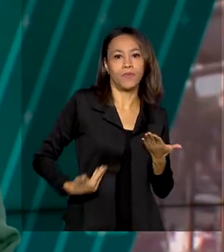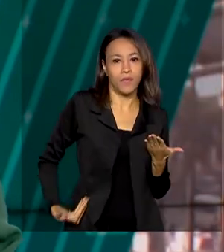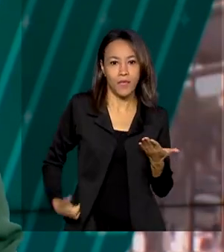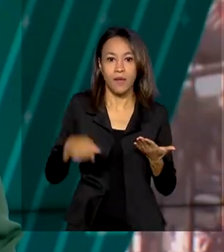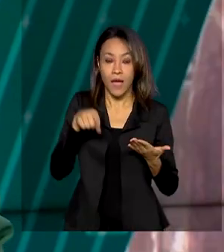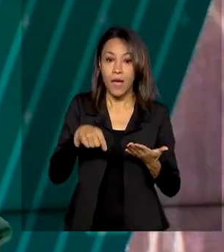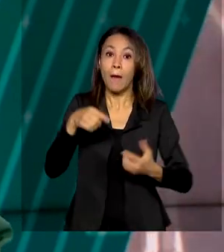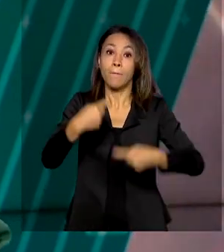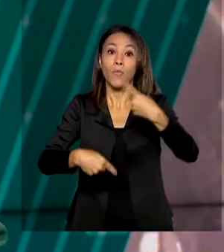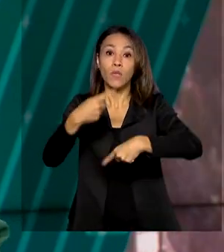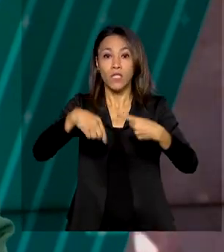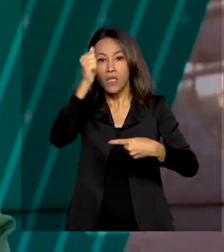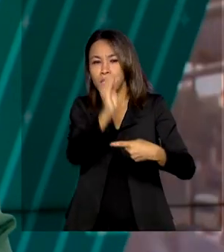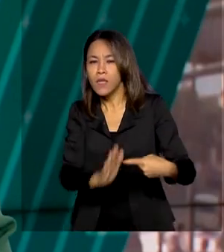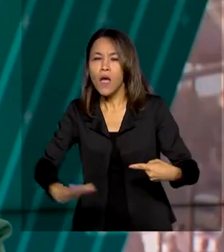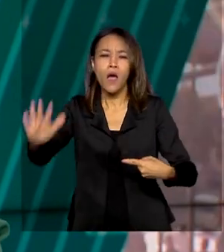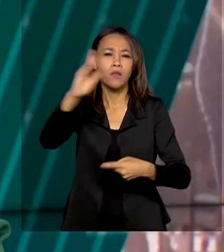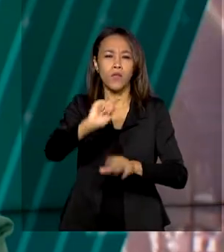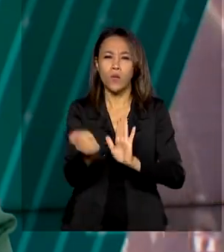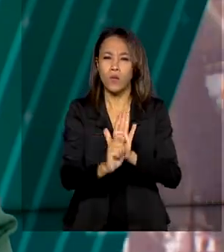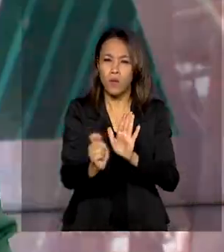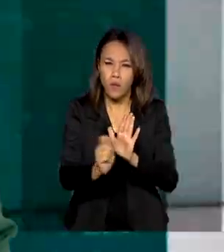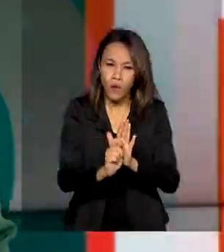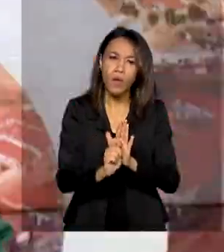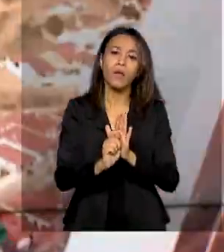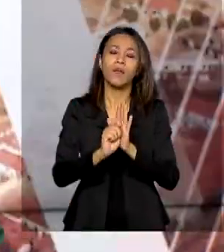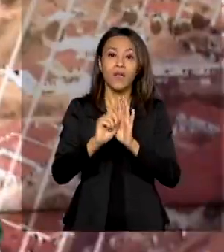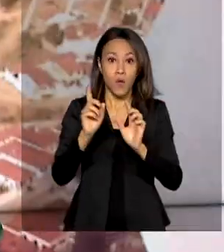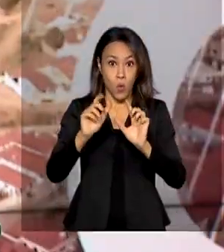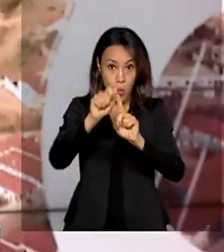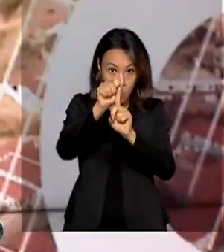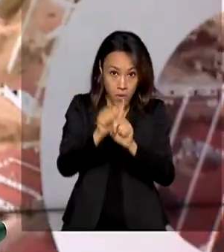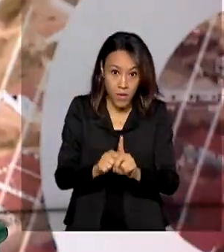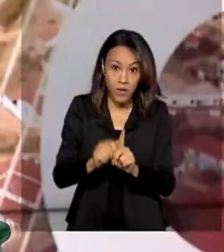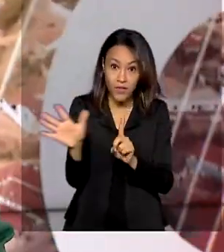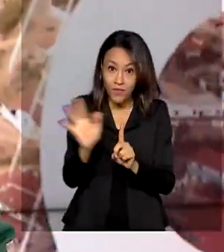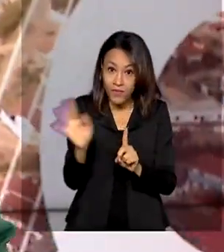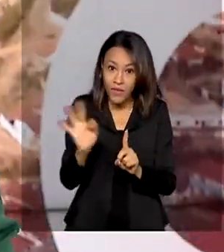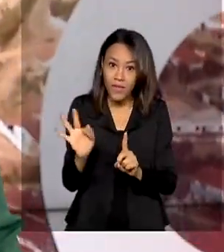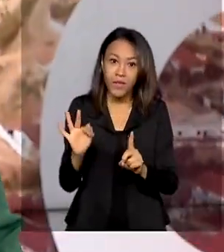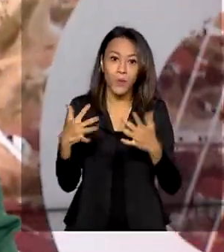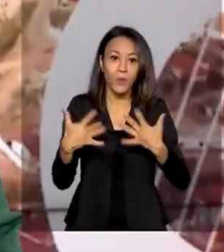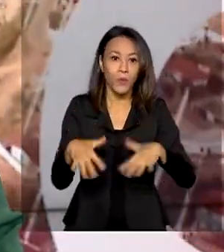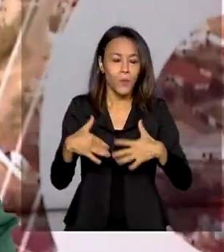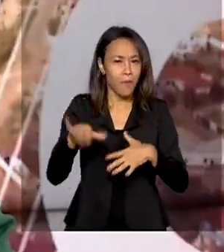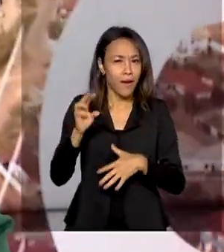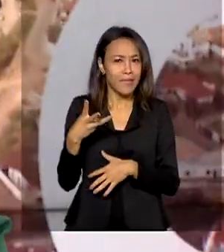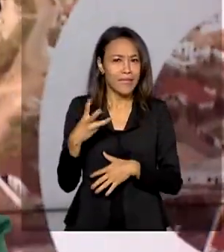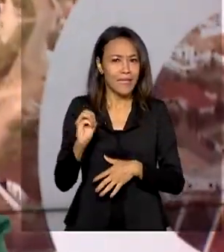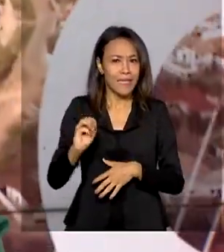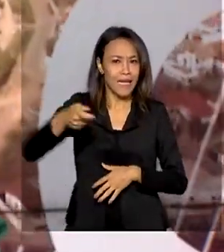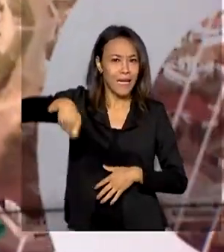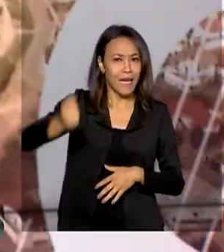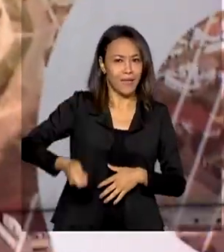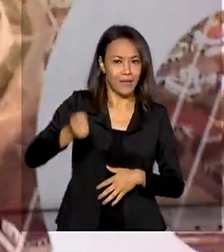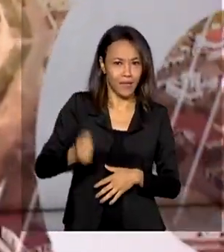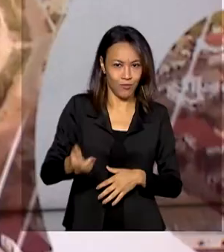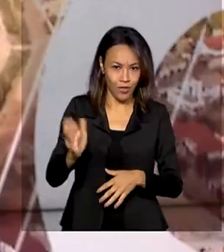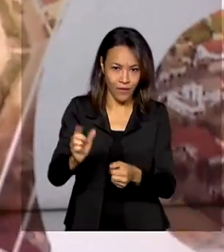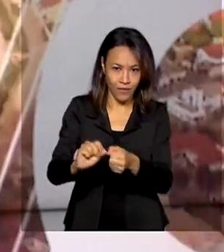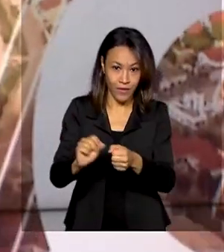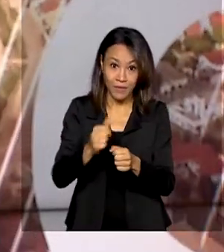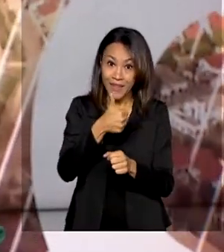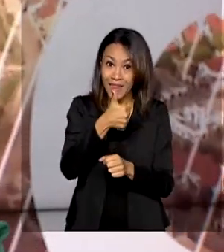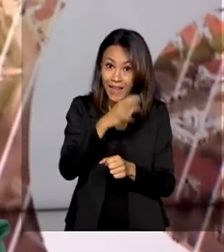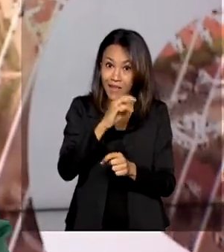Drogas do Ministério da Justiça e Segurança Pública fechou o mês de fevereiro com mais de 30 leilões realizados. Dez vezes